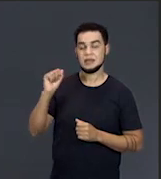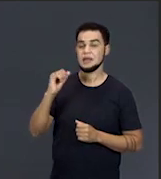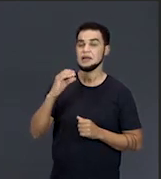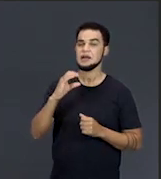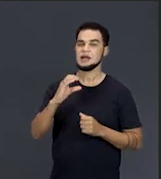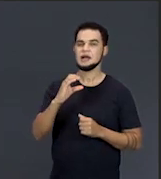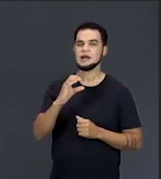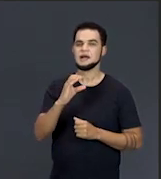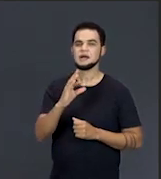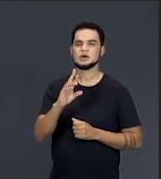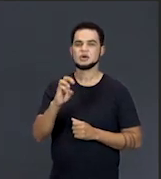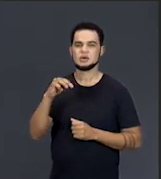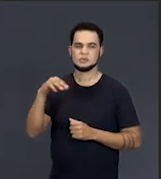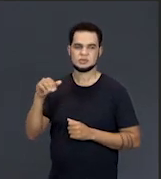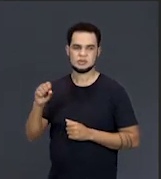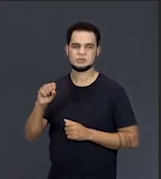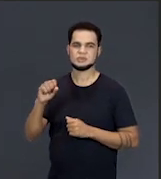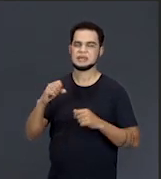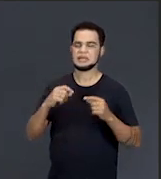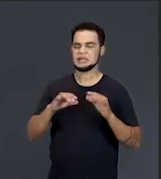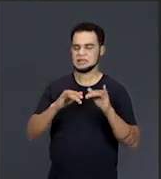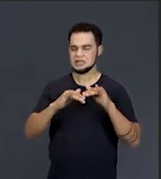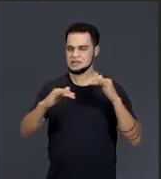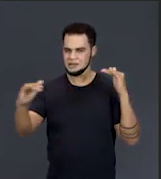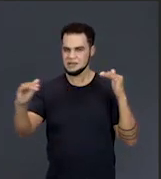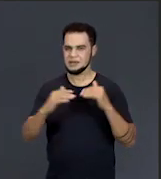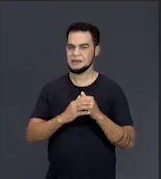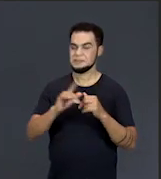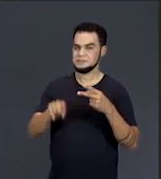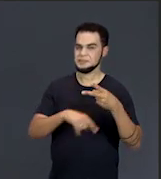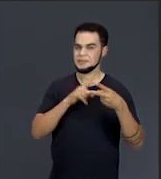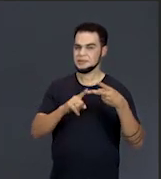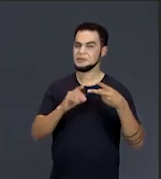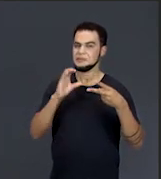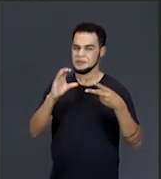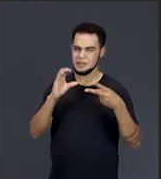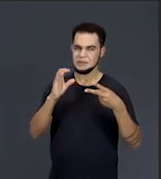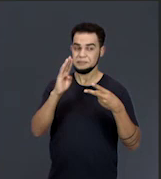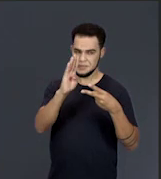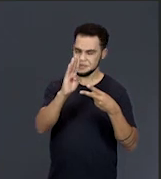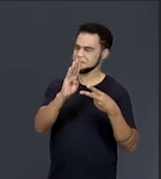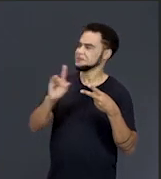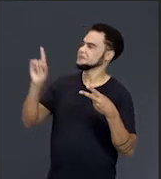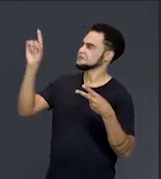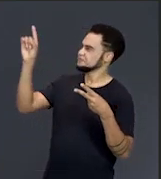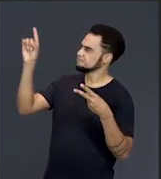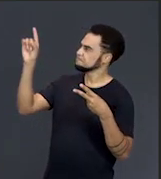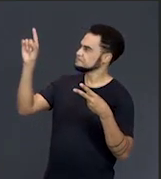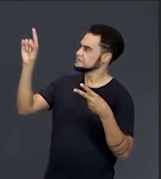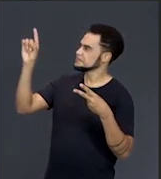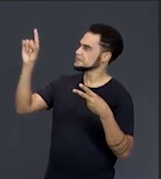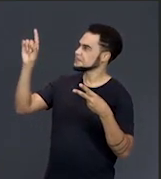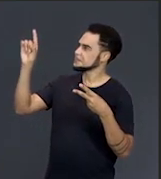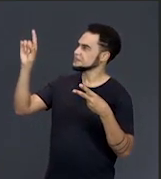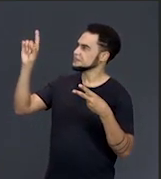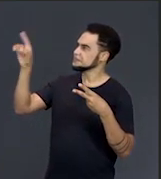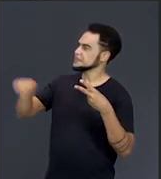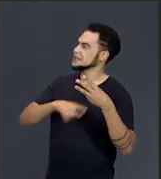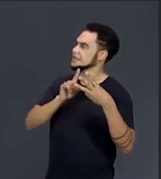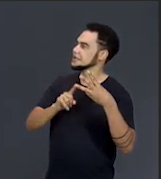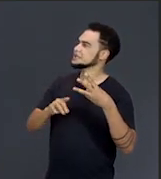reprodução via cisparidade. B. Cromossomo circular e a reprodução assexuada do tipo bipartição.